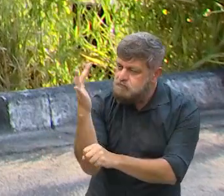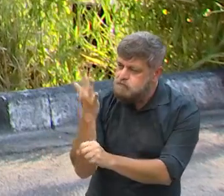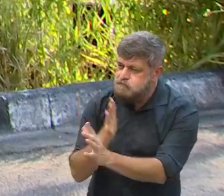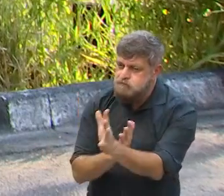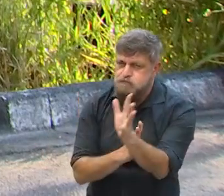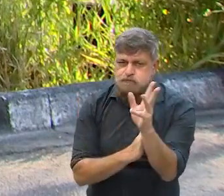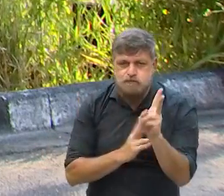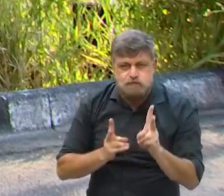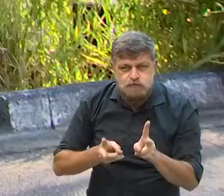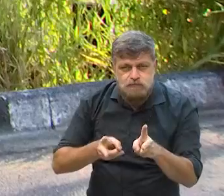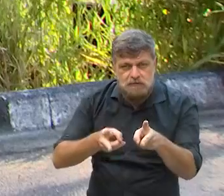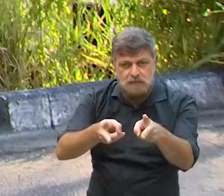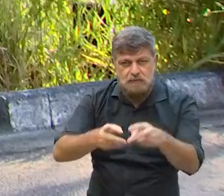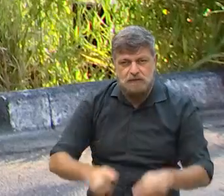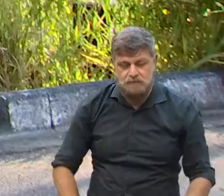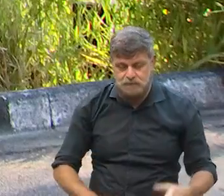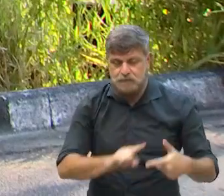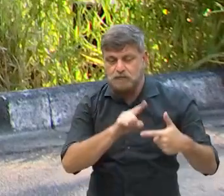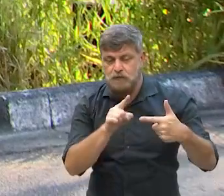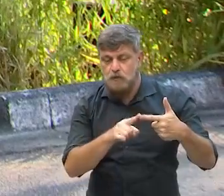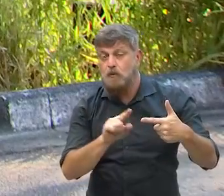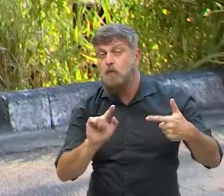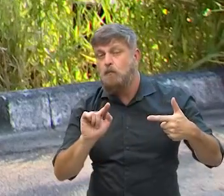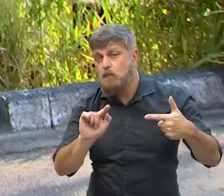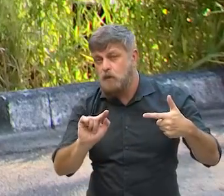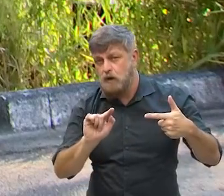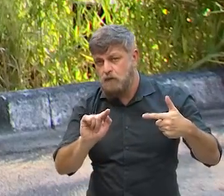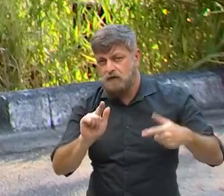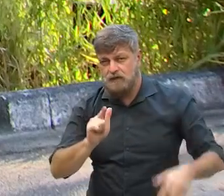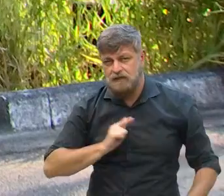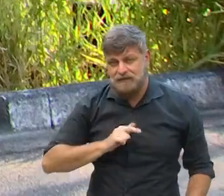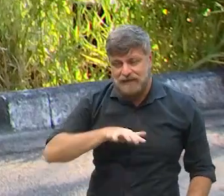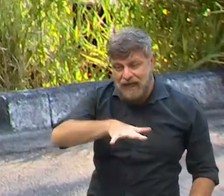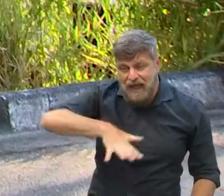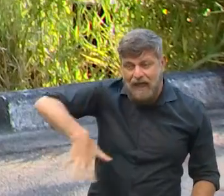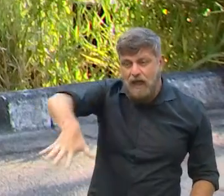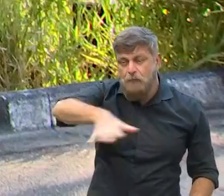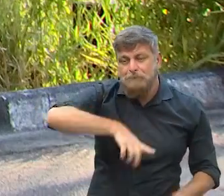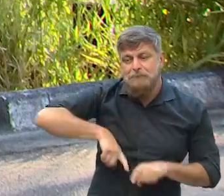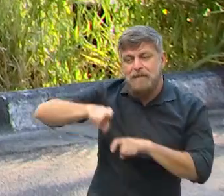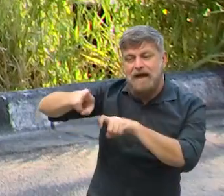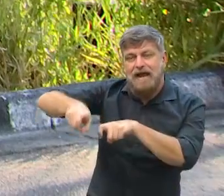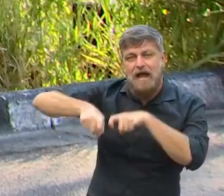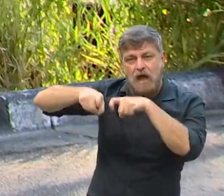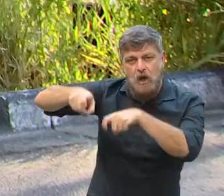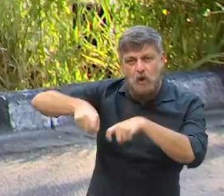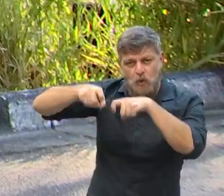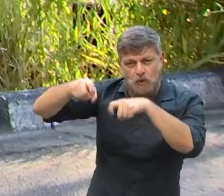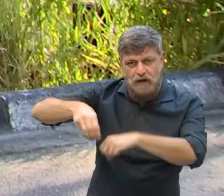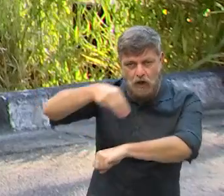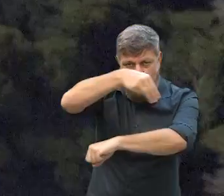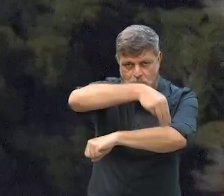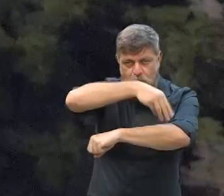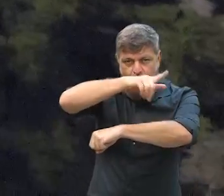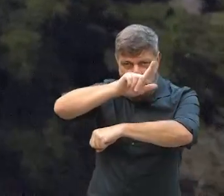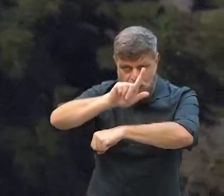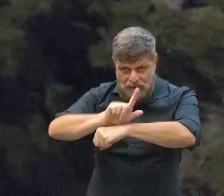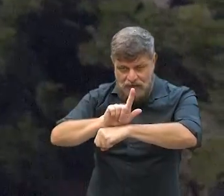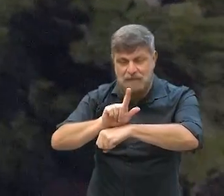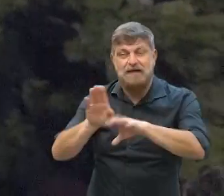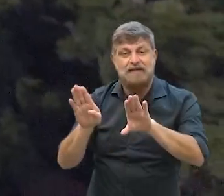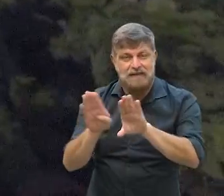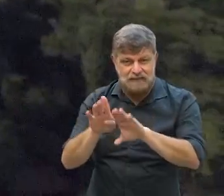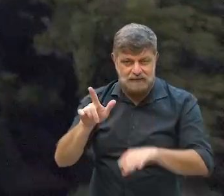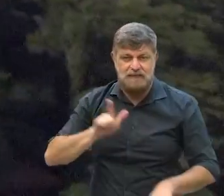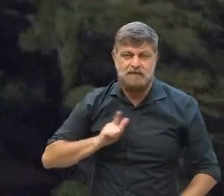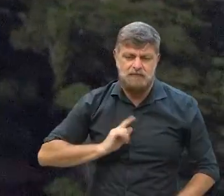E um outro fator é a questão da área rural. Morungaba também é privilegiada quanto a isso, porque